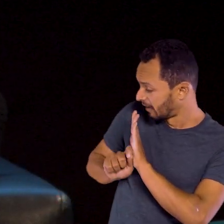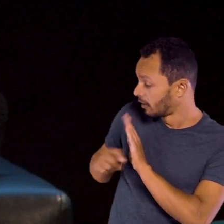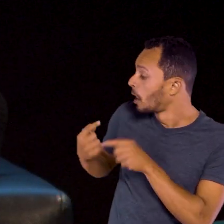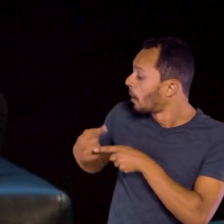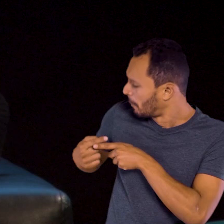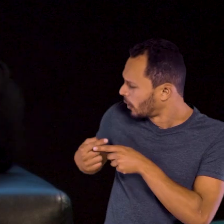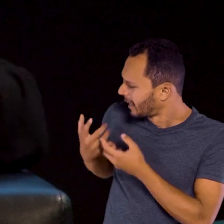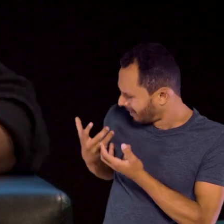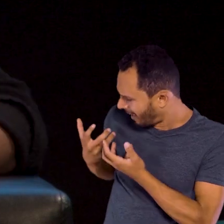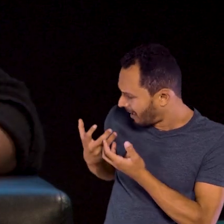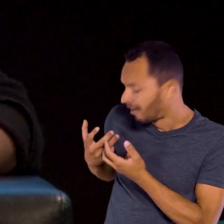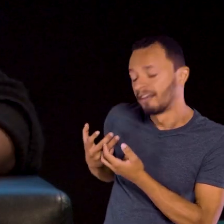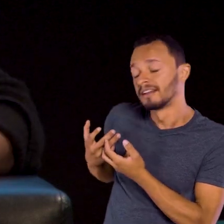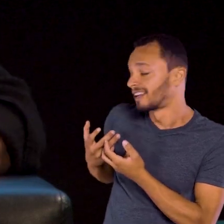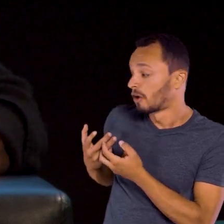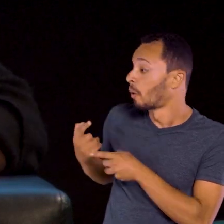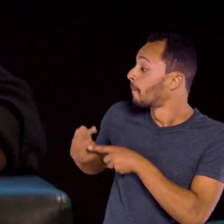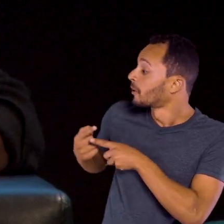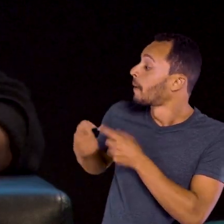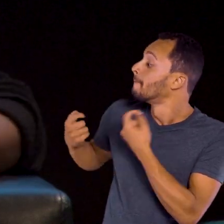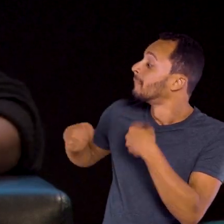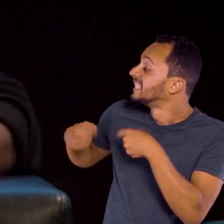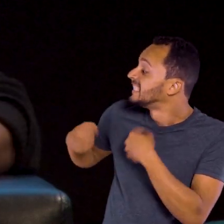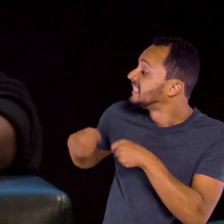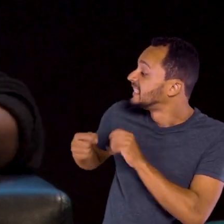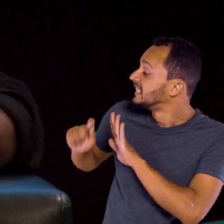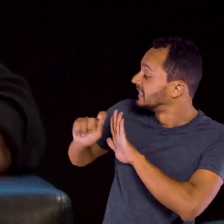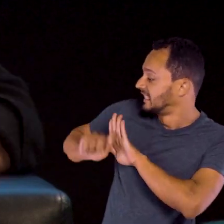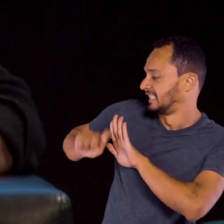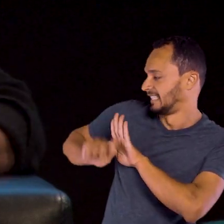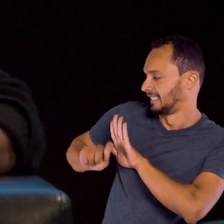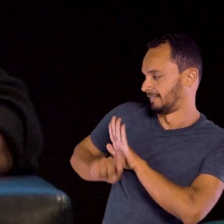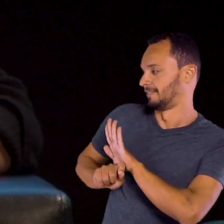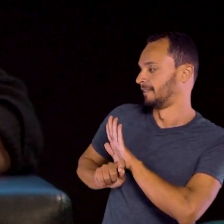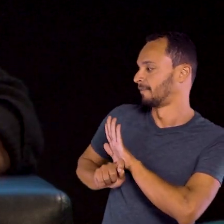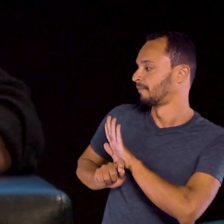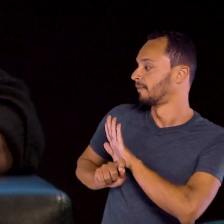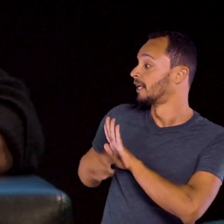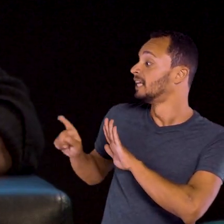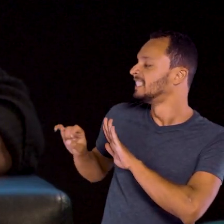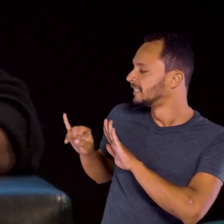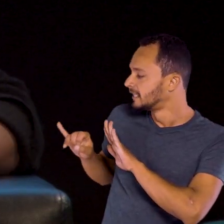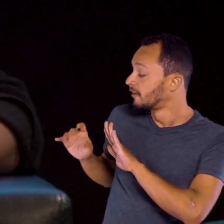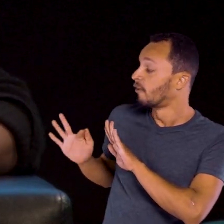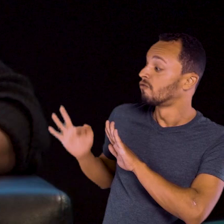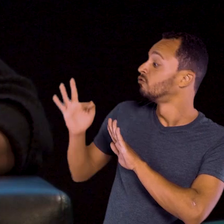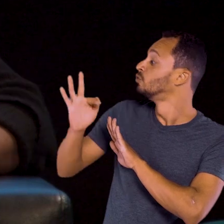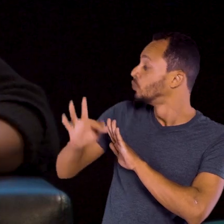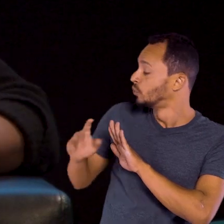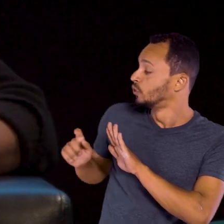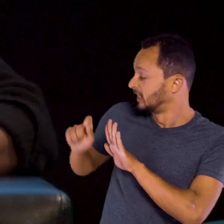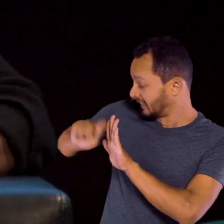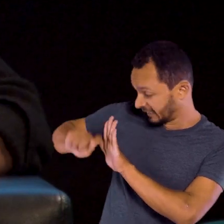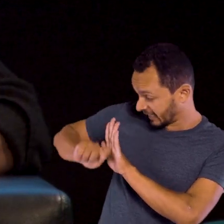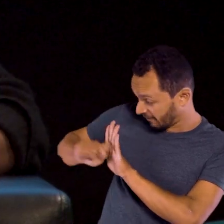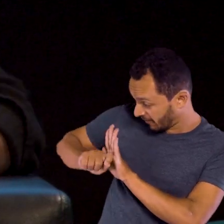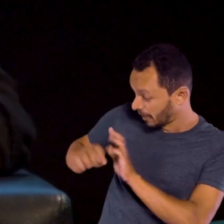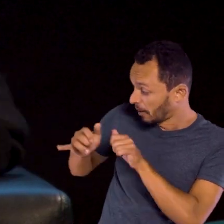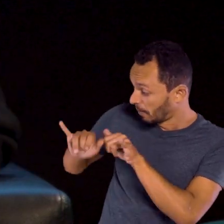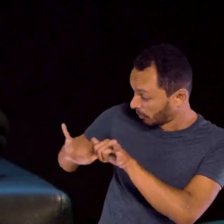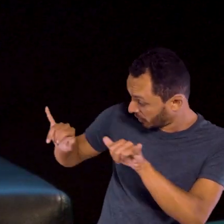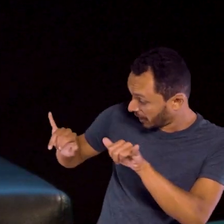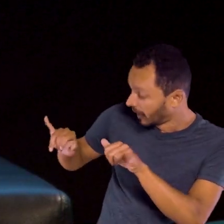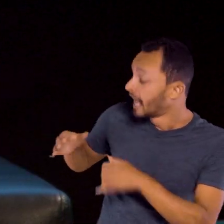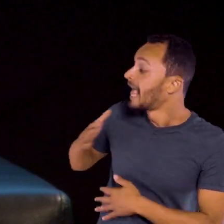quer, é porque você precisa escrever. E a hora que você escrever, a hora que você publicar, eu vou fazer o que é da minha obrigação, que